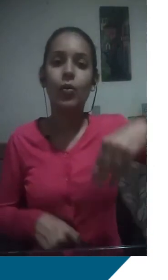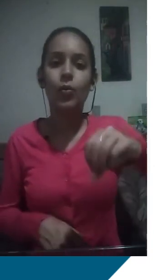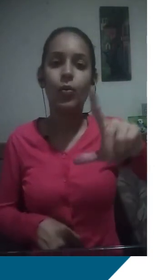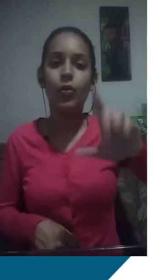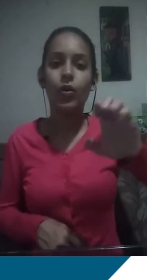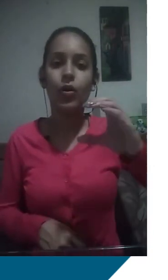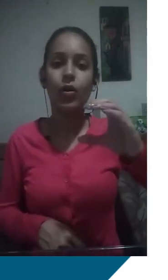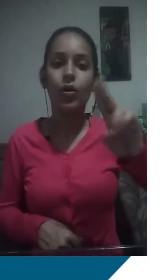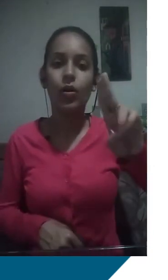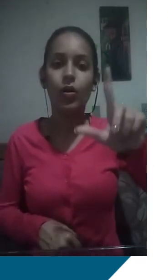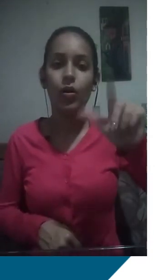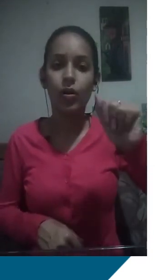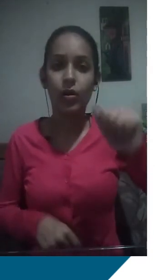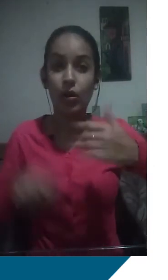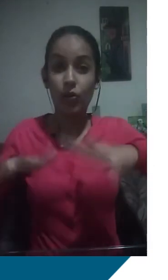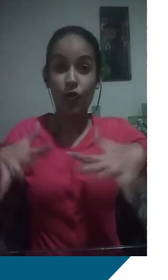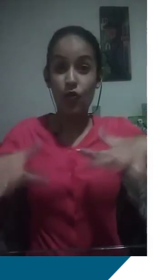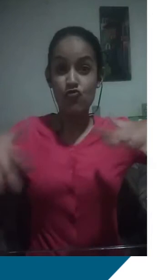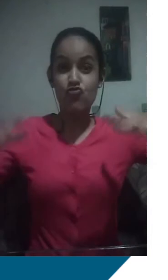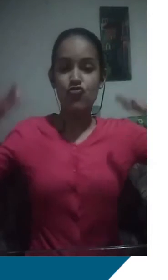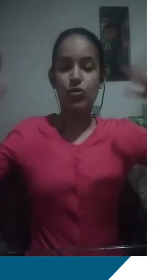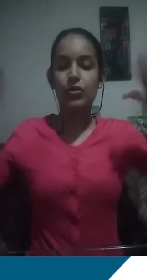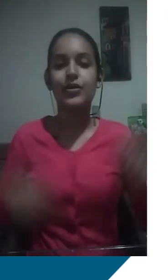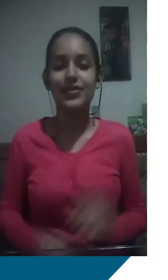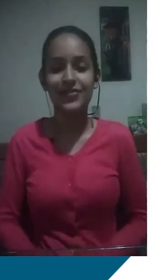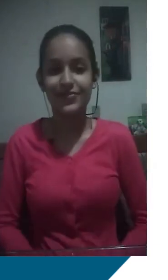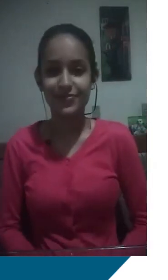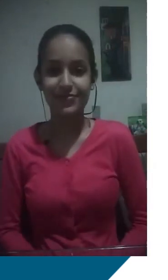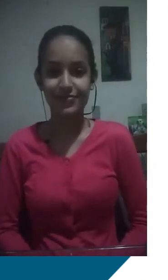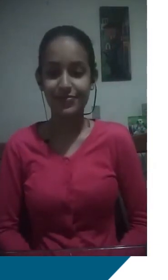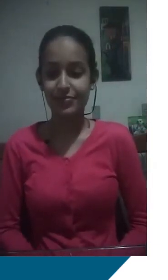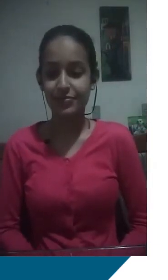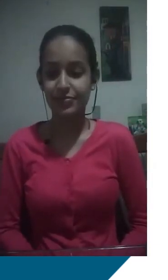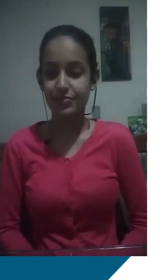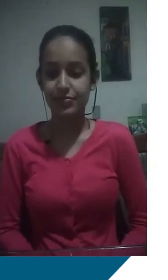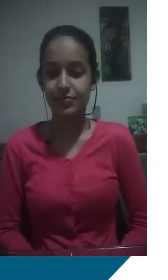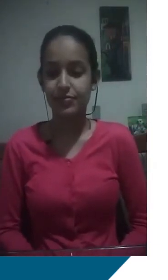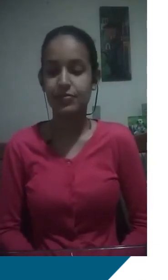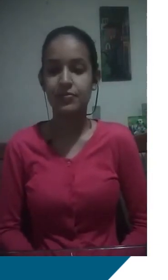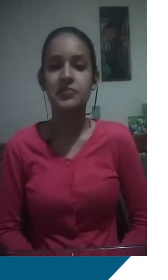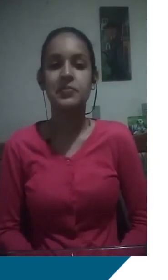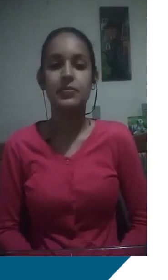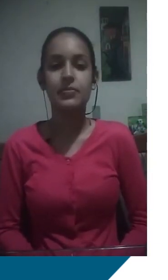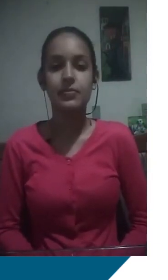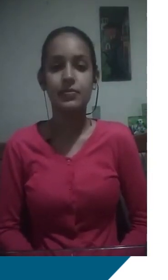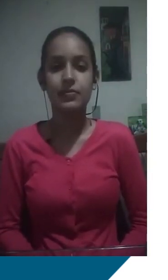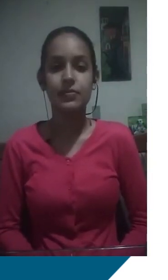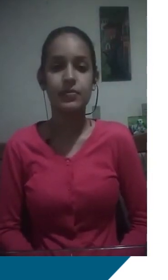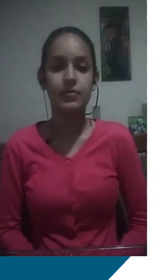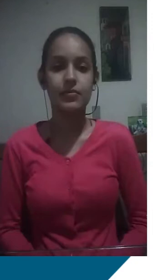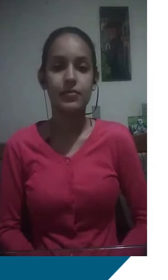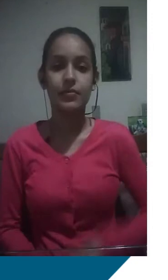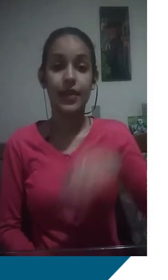Ok. Então, como eu disse, Δθ é a variação de temperatura e o A, esse alfa, né, é o coeficiente